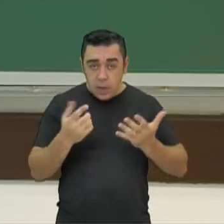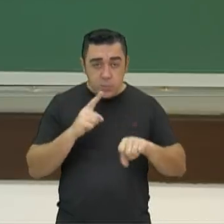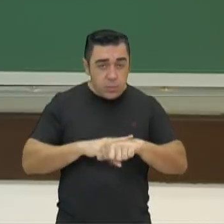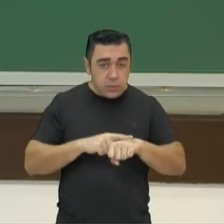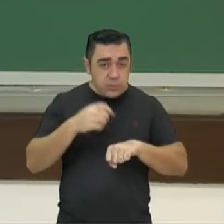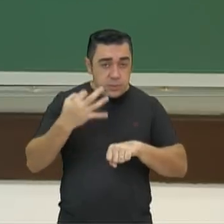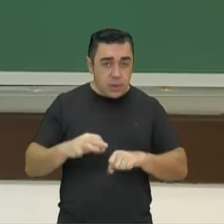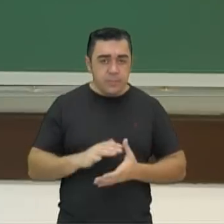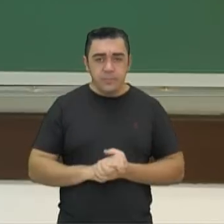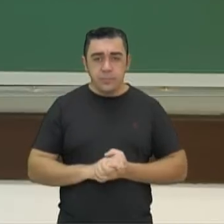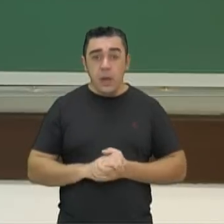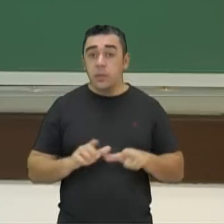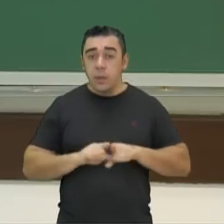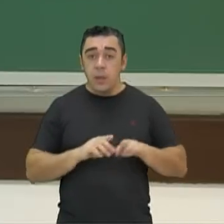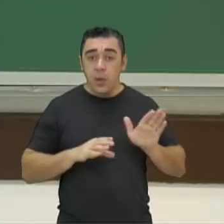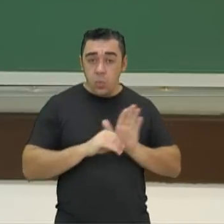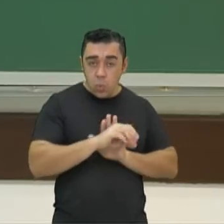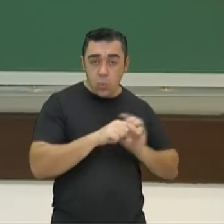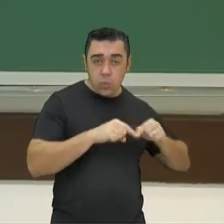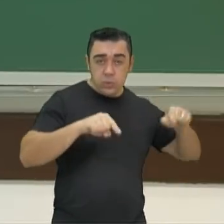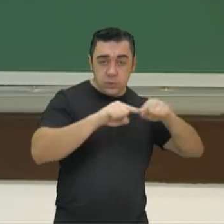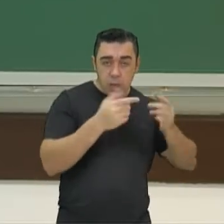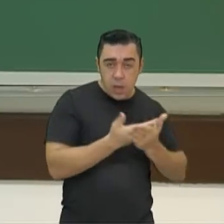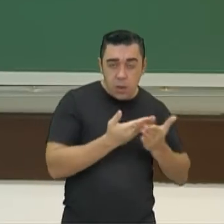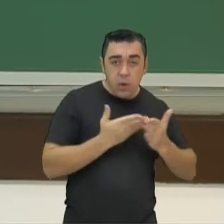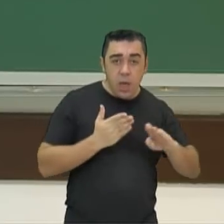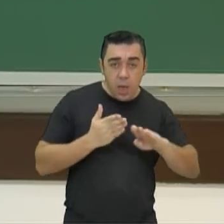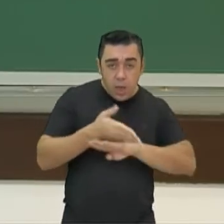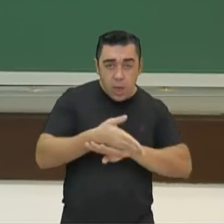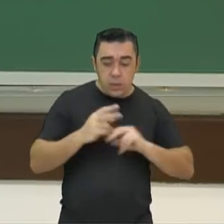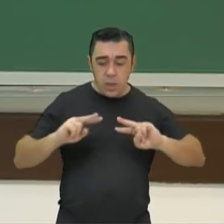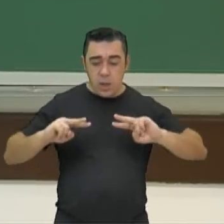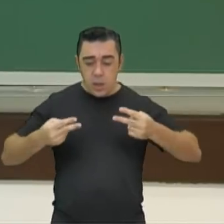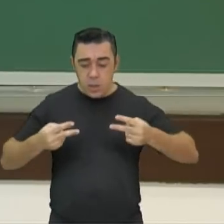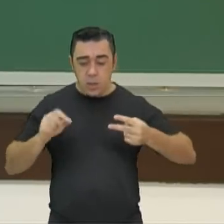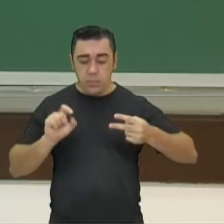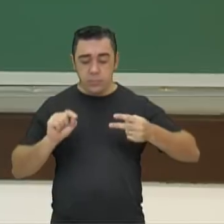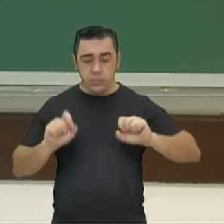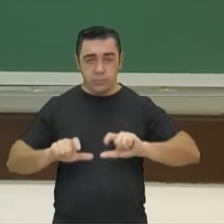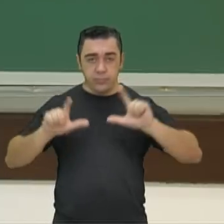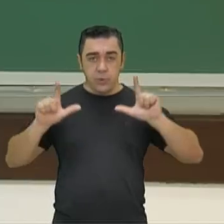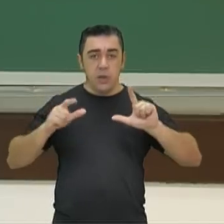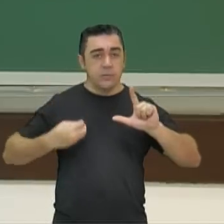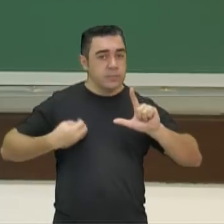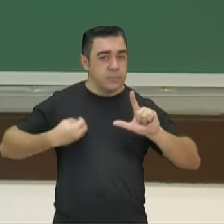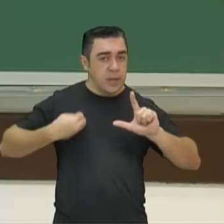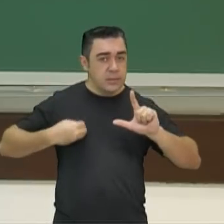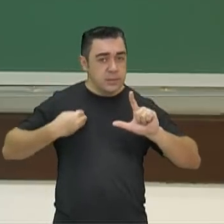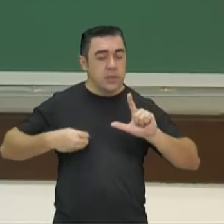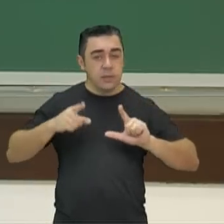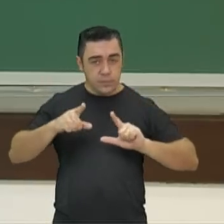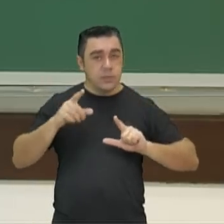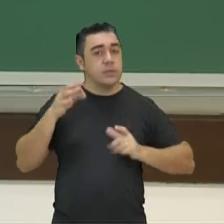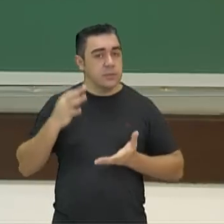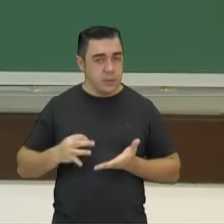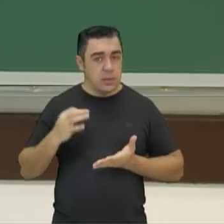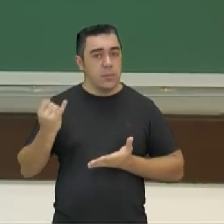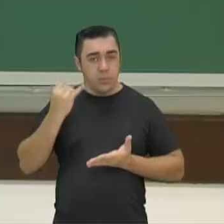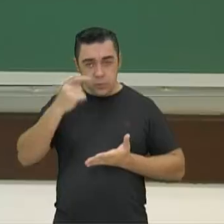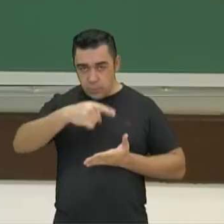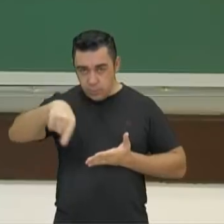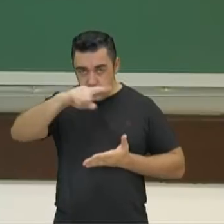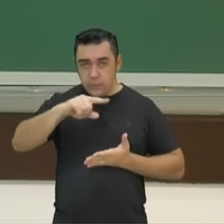não esqueça de colocar a chamada lá no Cresce1. Vão lá, acessem o link, assinalem a chamada, e isso vai ser importante para o